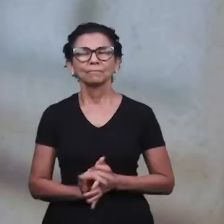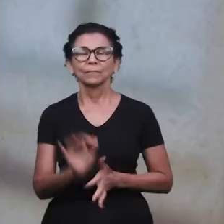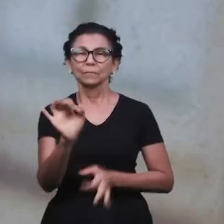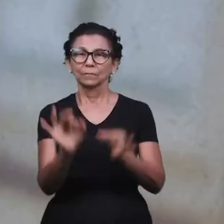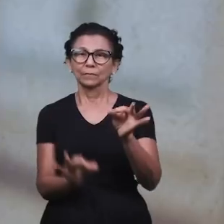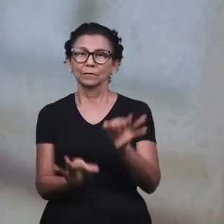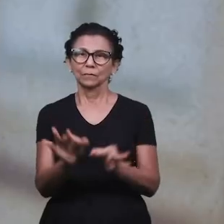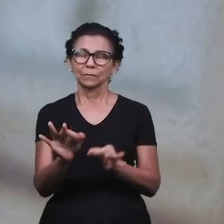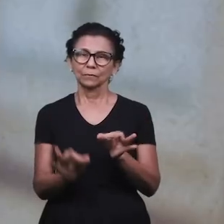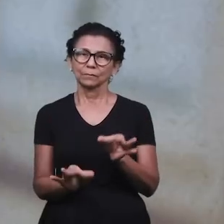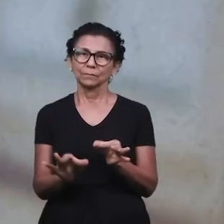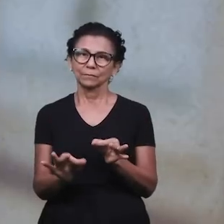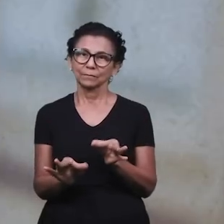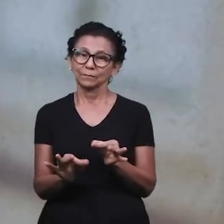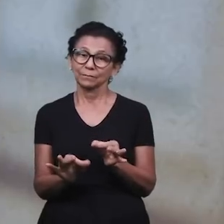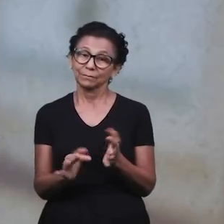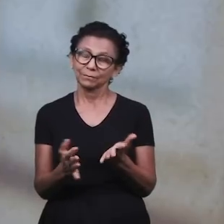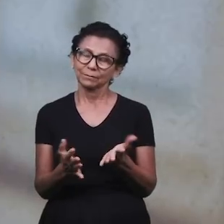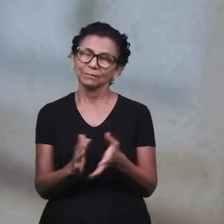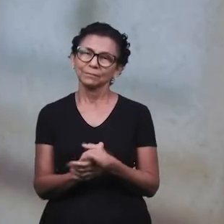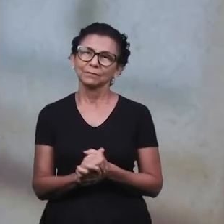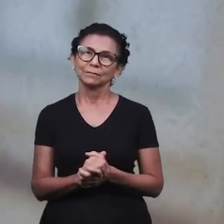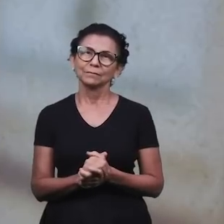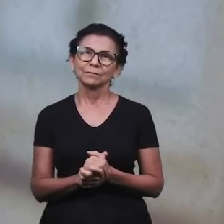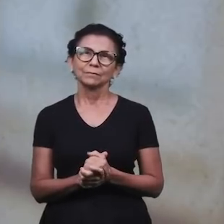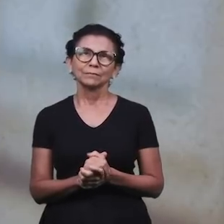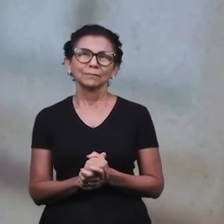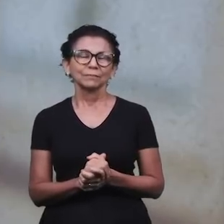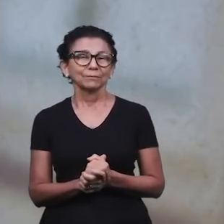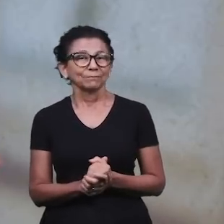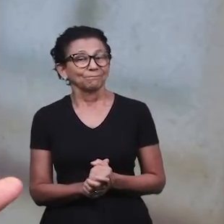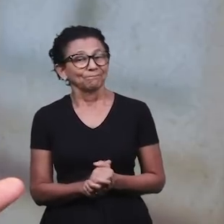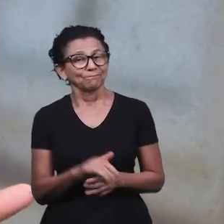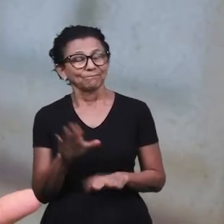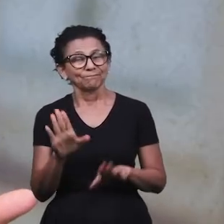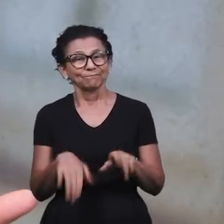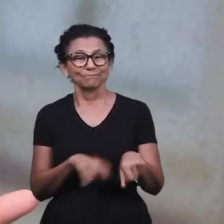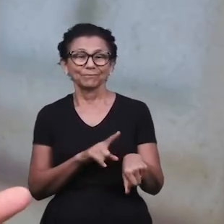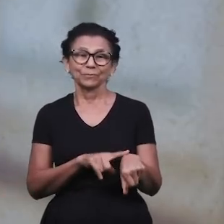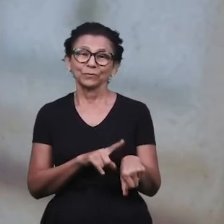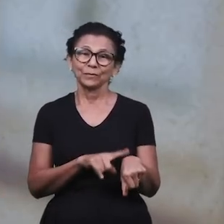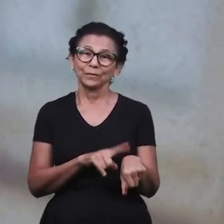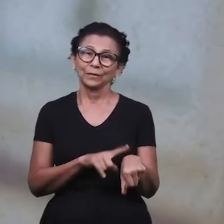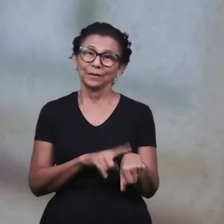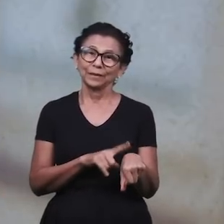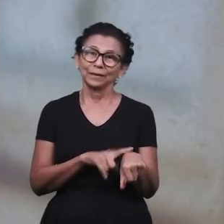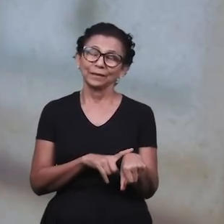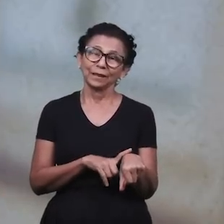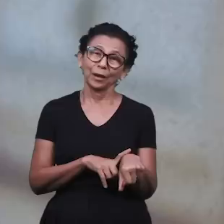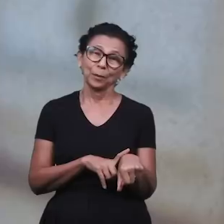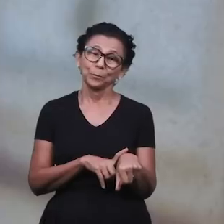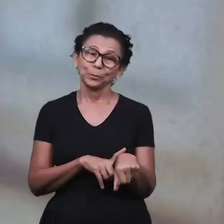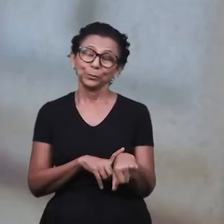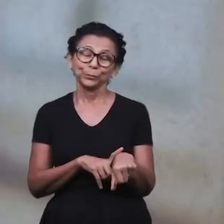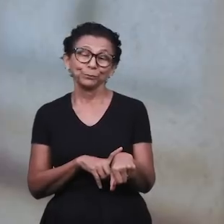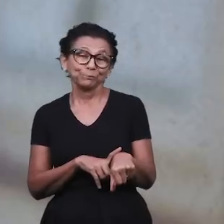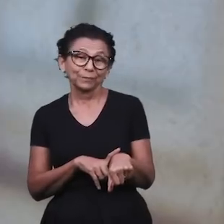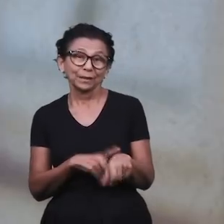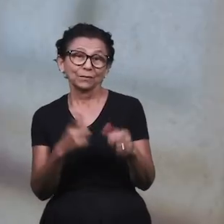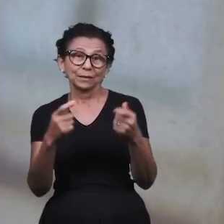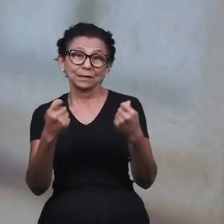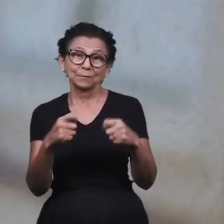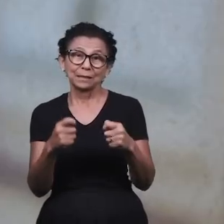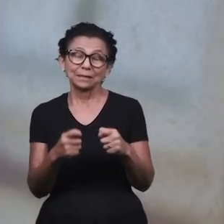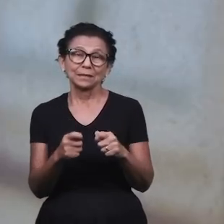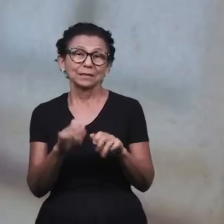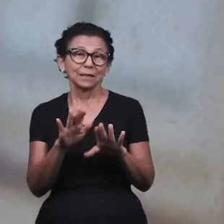sempre ela atende no tempo que No nós tempo que nós precisamos. precisamos, almejamos. Mas quando eu levo